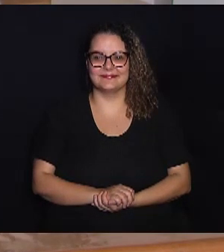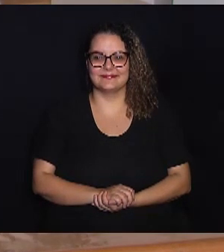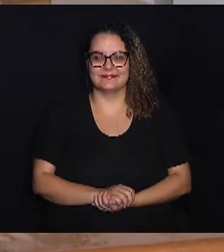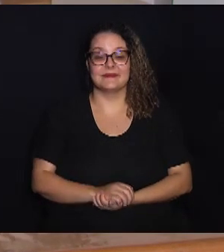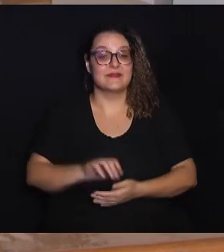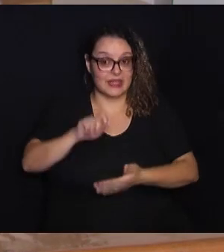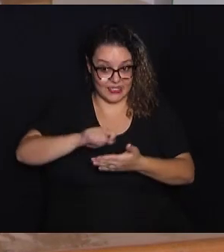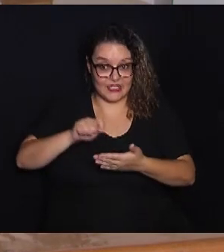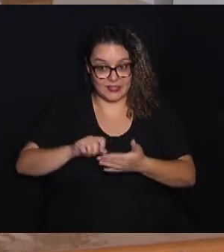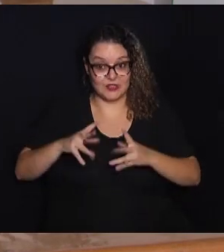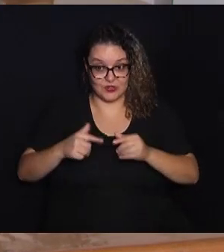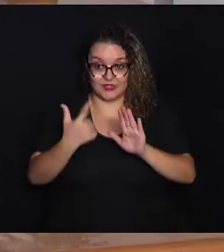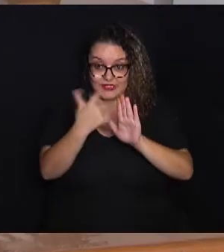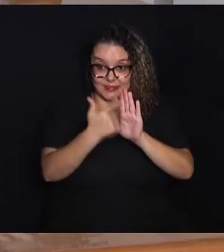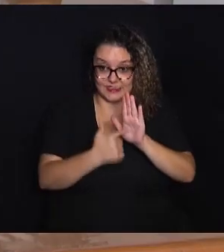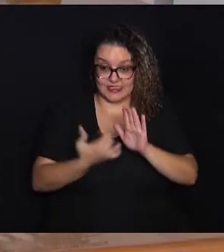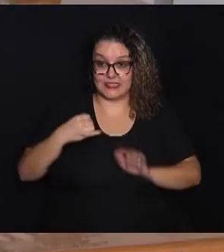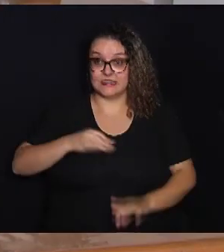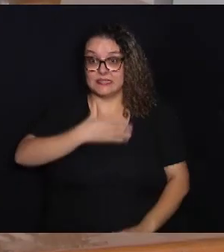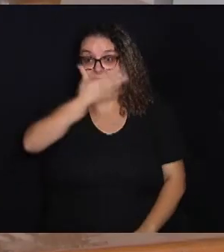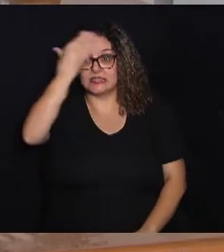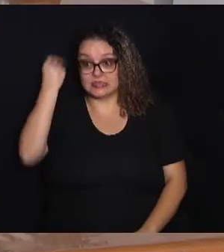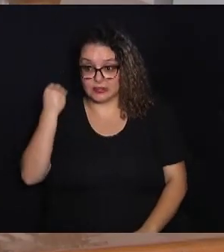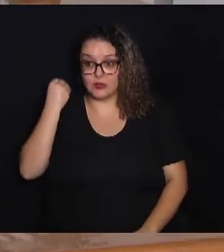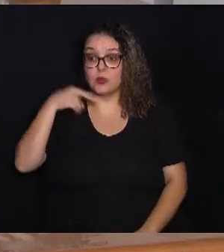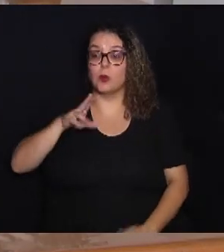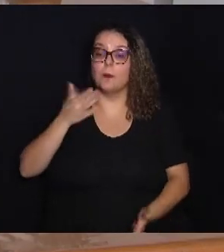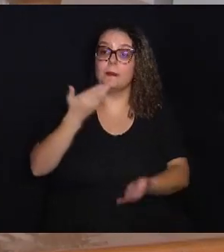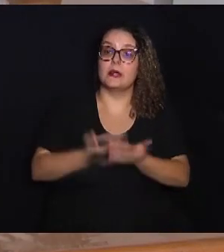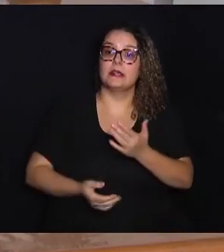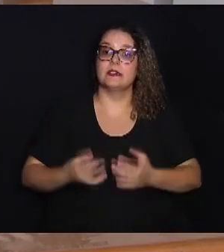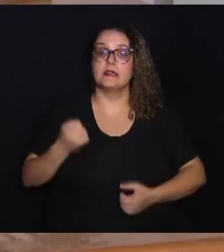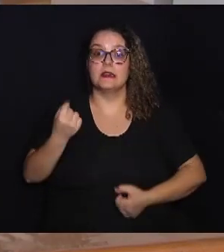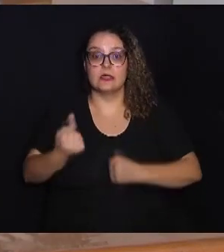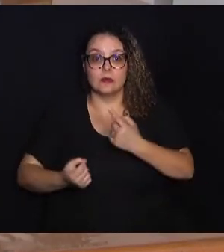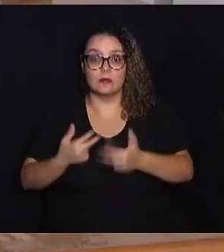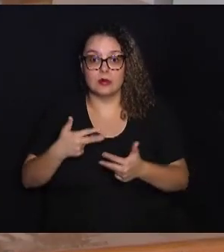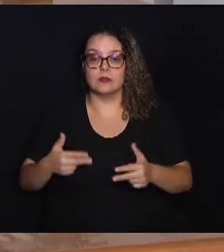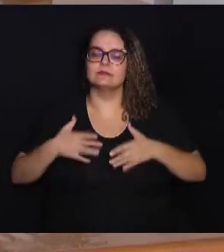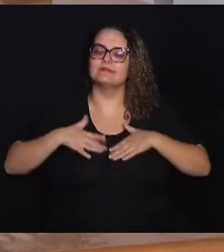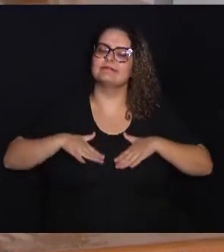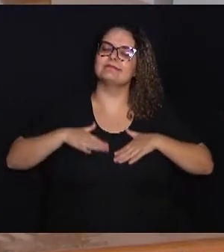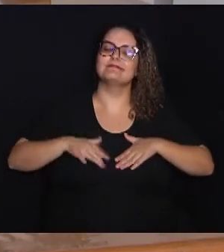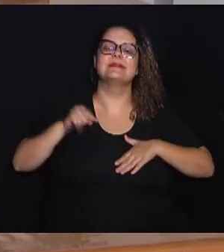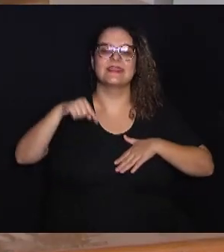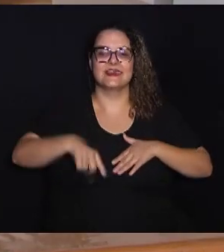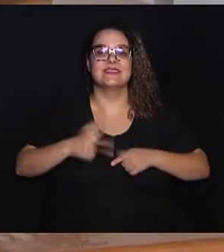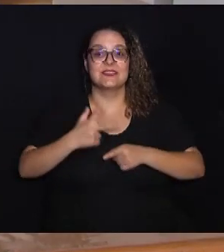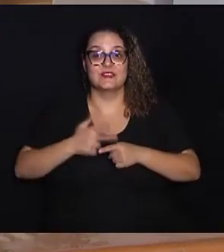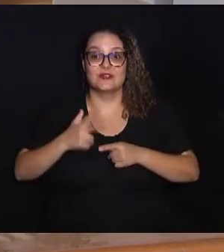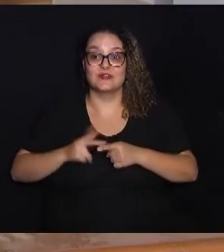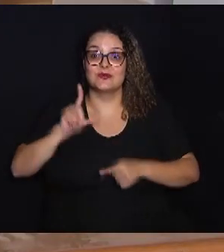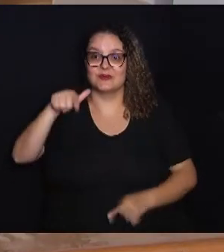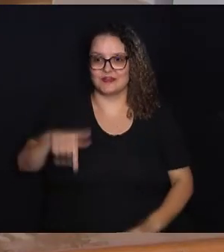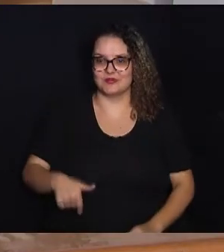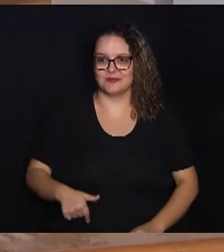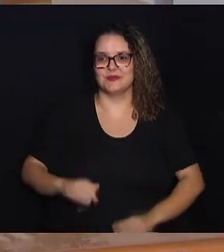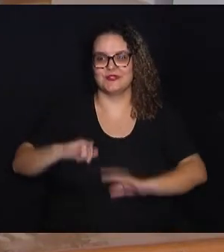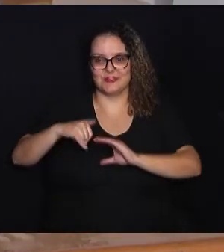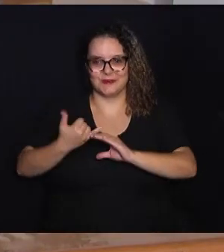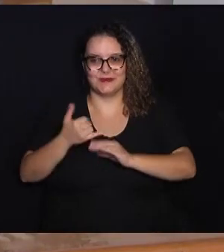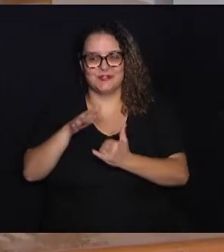Anotou toda a lista? Se você esqueceu ou perdeu algum item, fique tranquilo, porque esse episódio de hoje depois vai para o nosso canal no